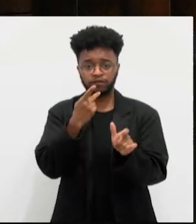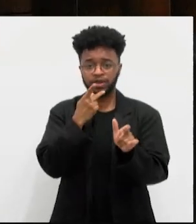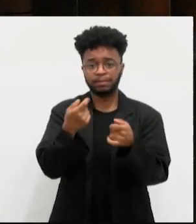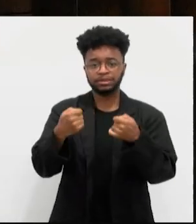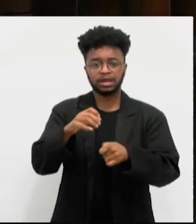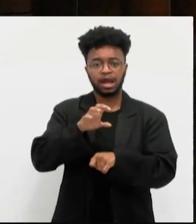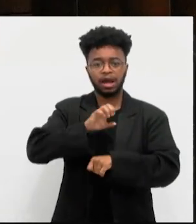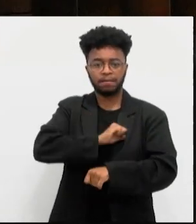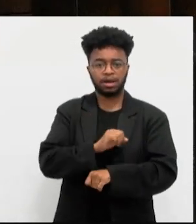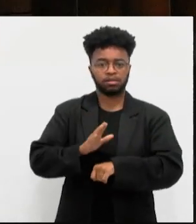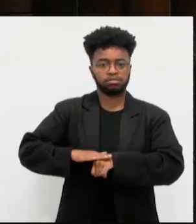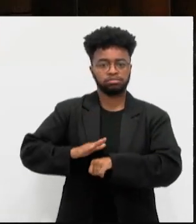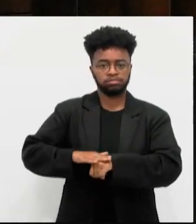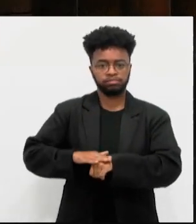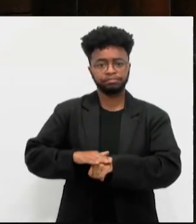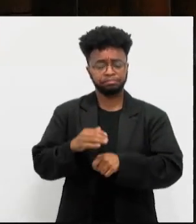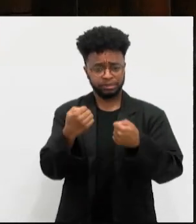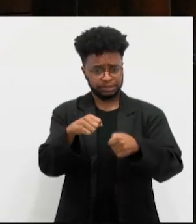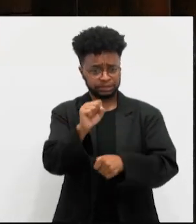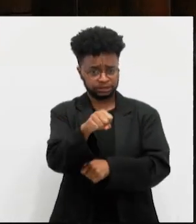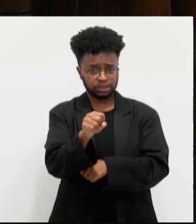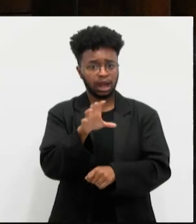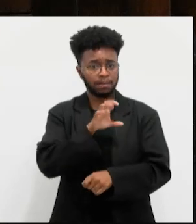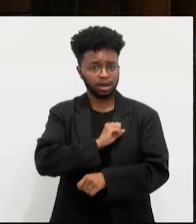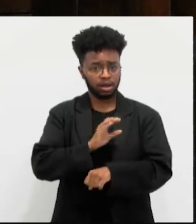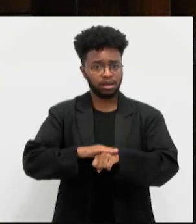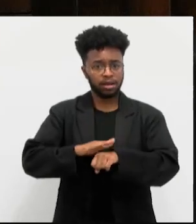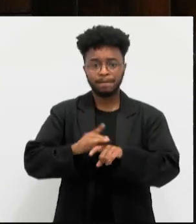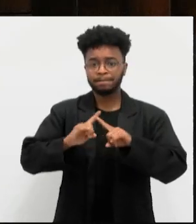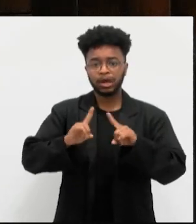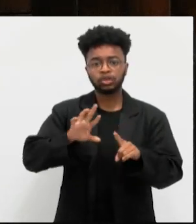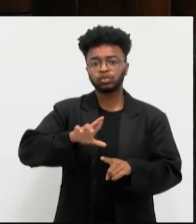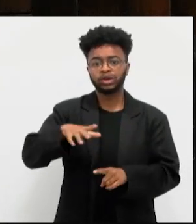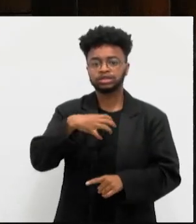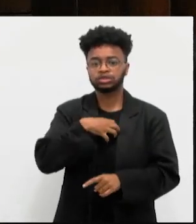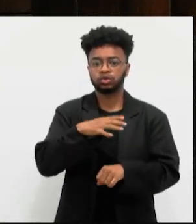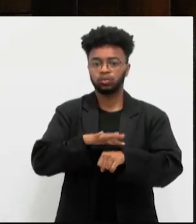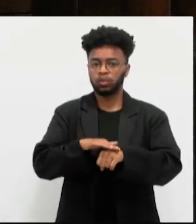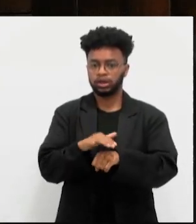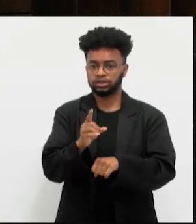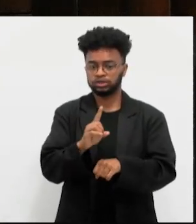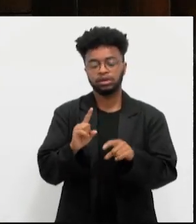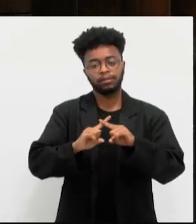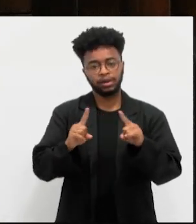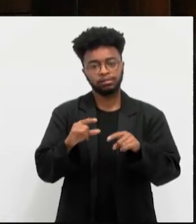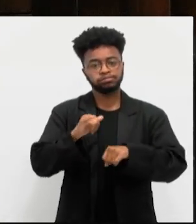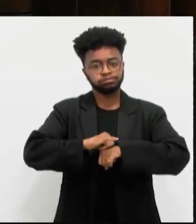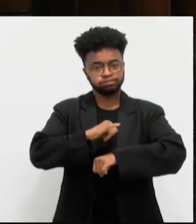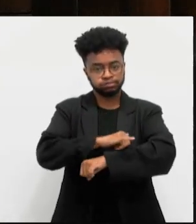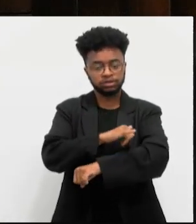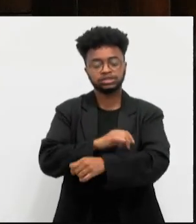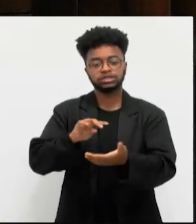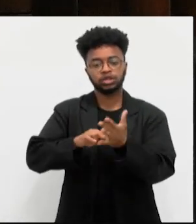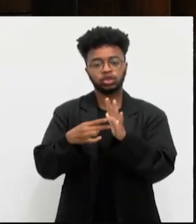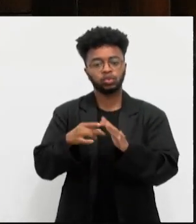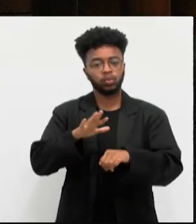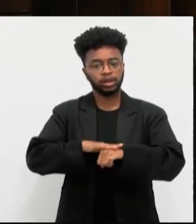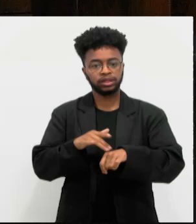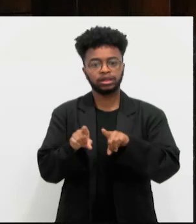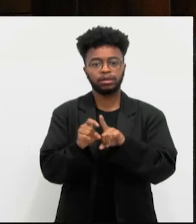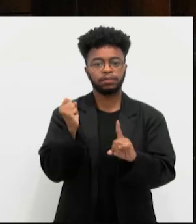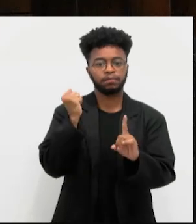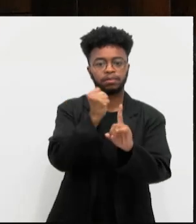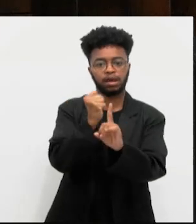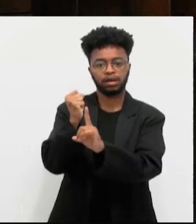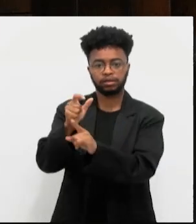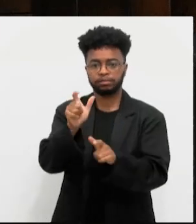se amar. Você tem que se amar, mas não sendo doente. E a obesidade é doente e mata cada vez mais e